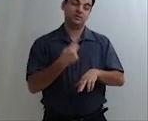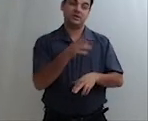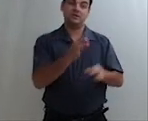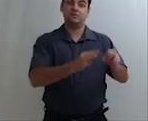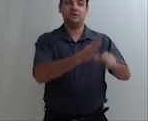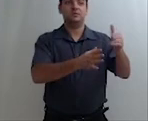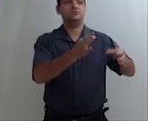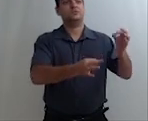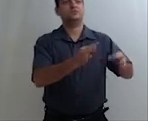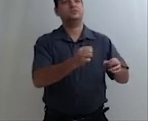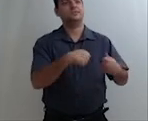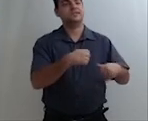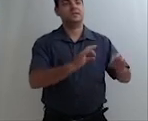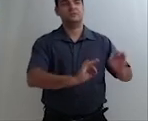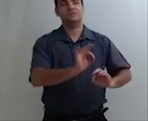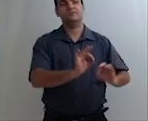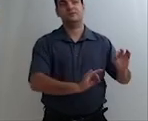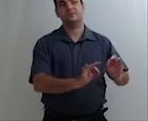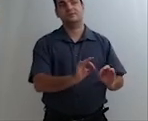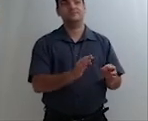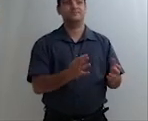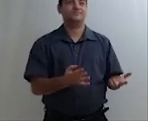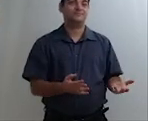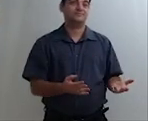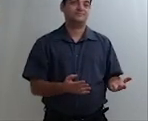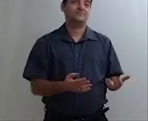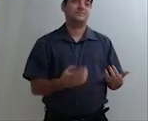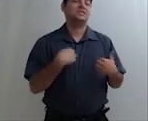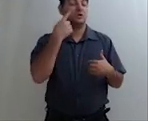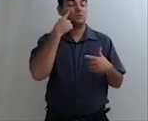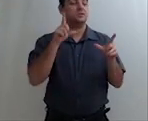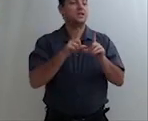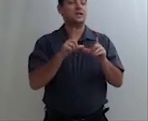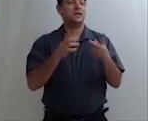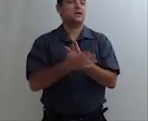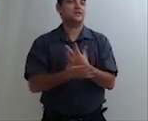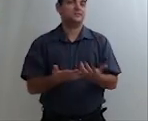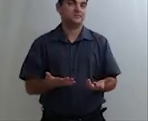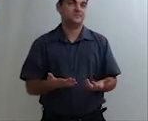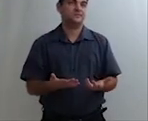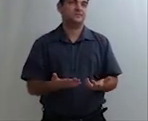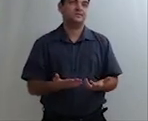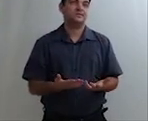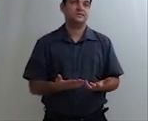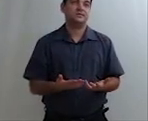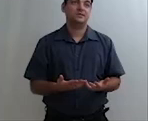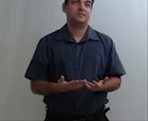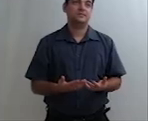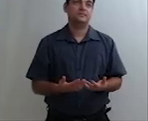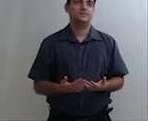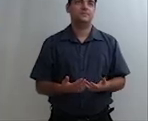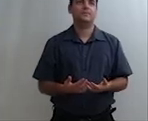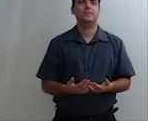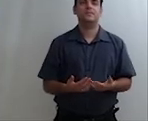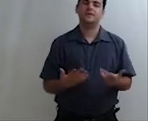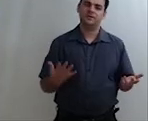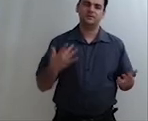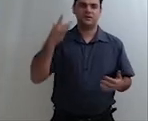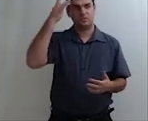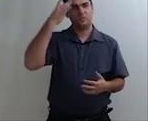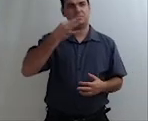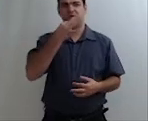const tada a existência de ilegalidade fragante desse modo tenho que a argumentação tal como posta